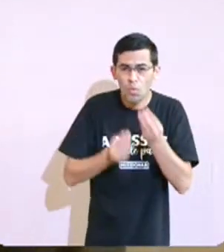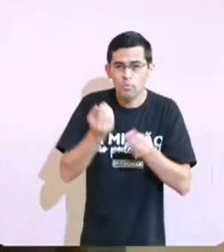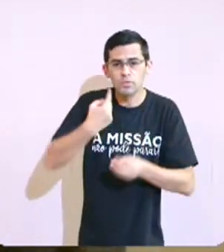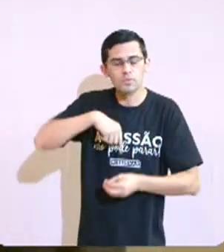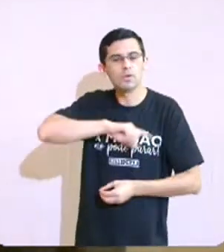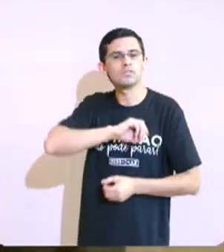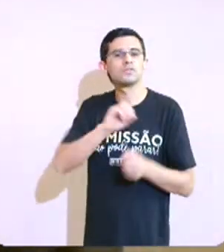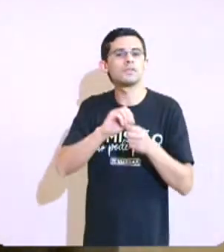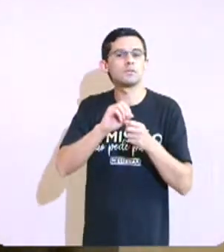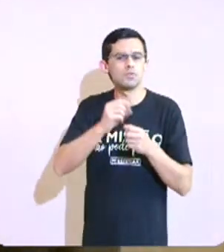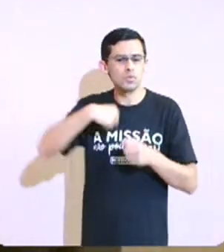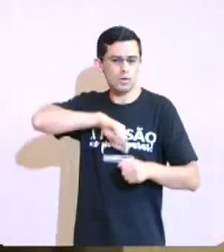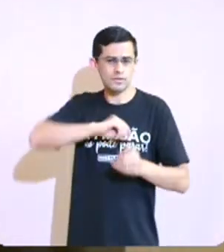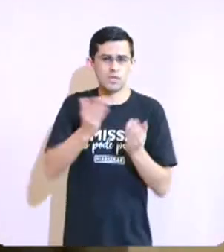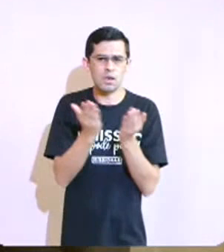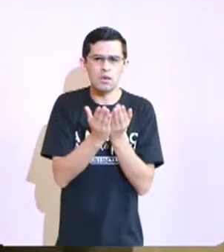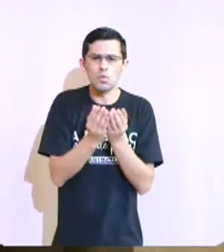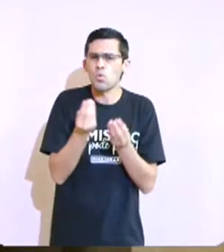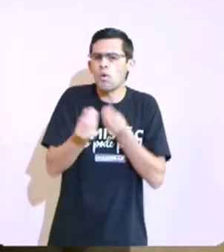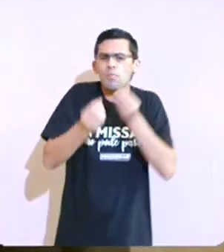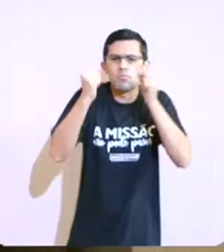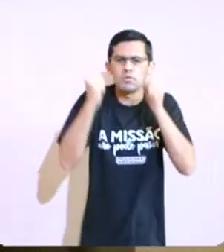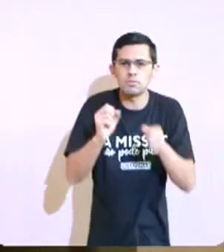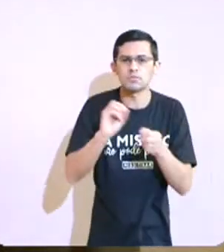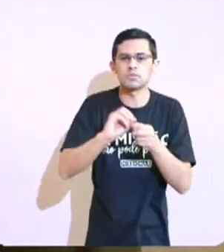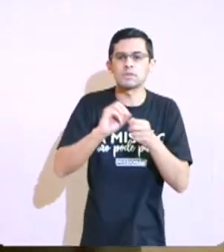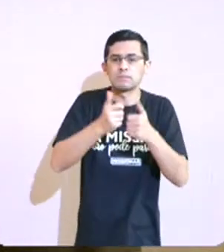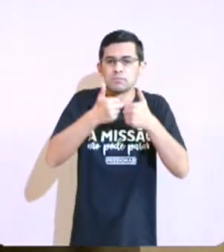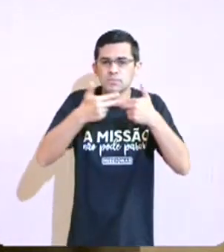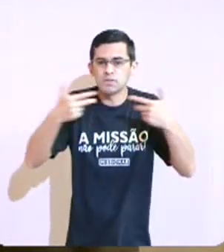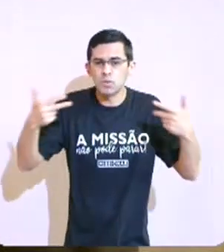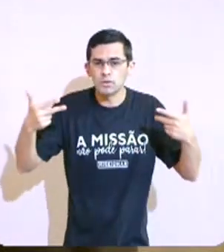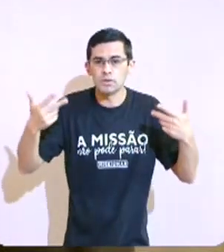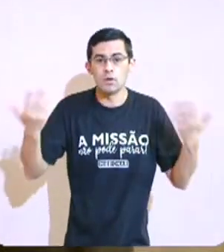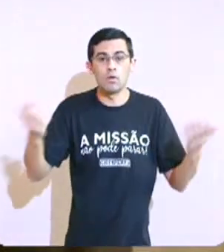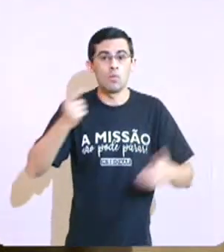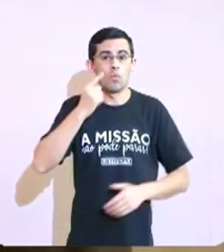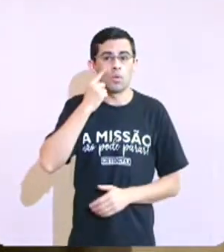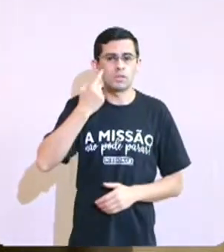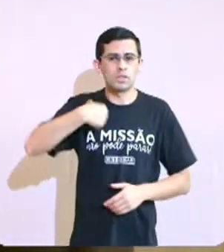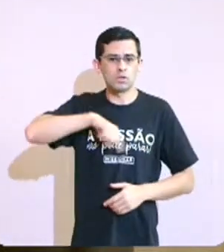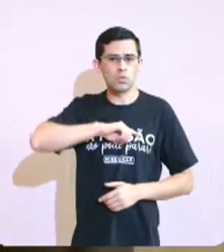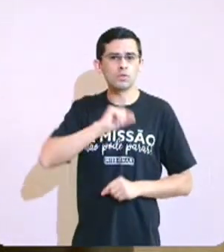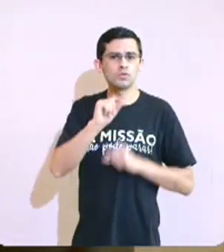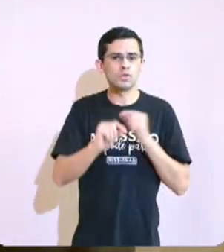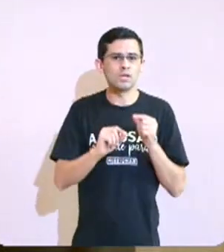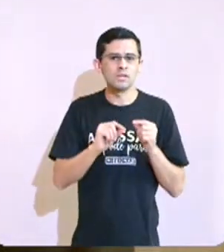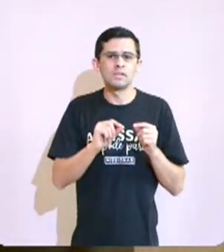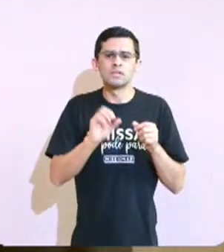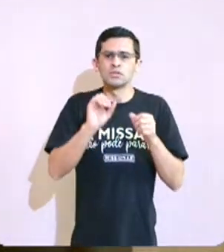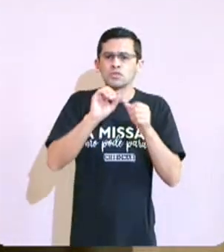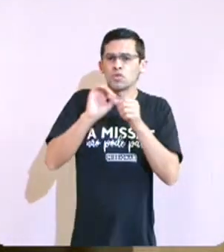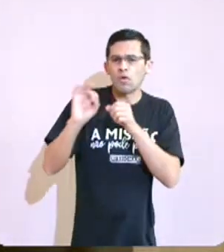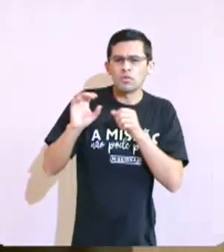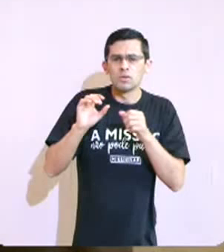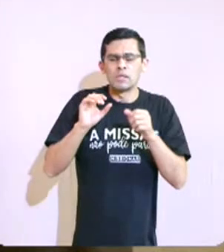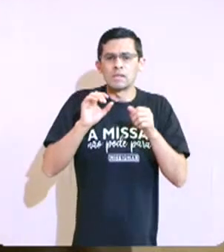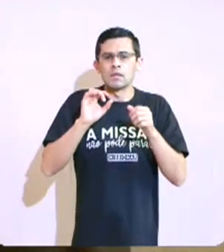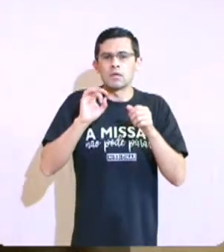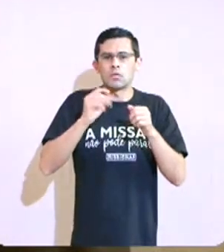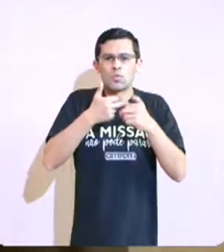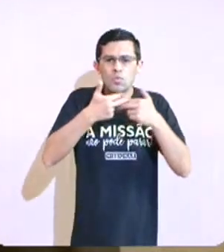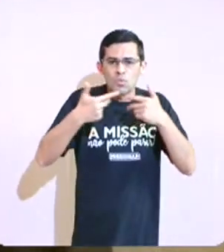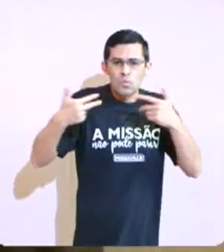como crentes? Como é que podemos fazer estas coisas? Para que a gente não seja apenas a engrenagem numa máquina